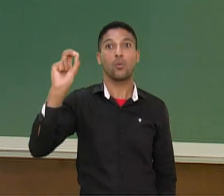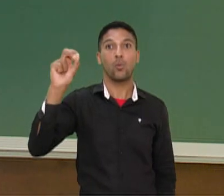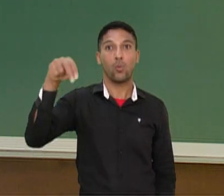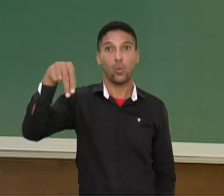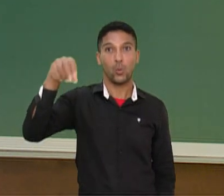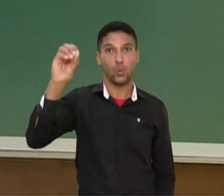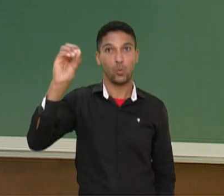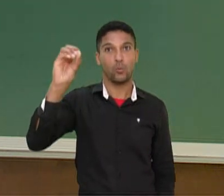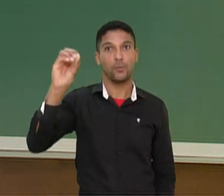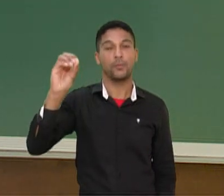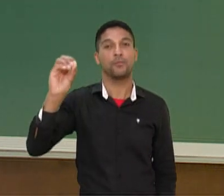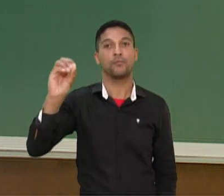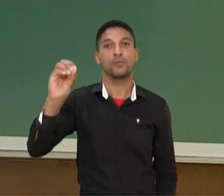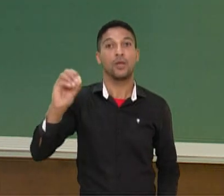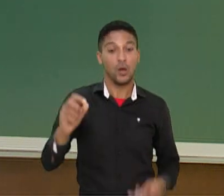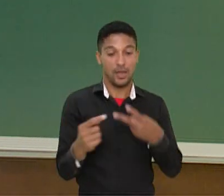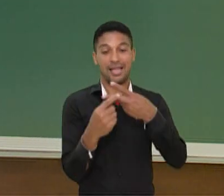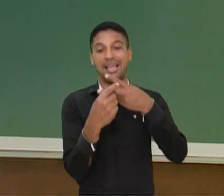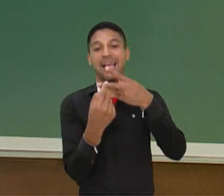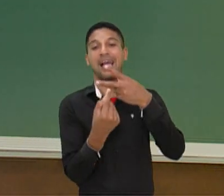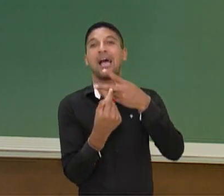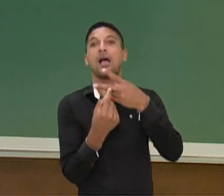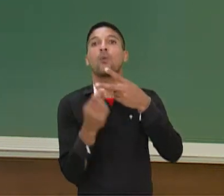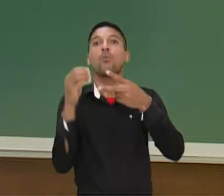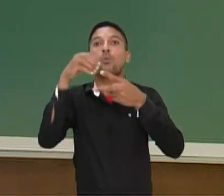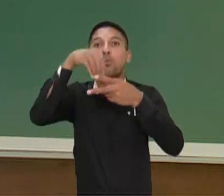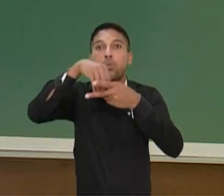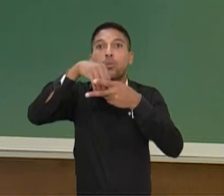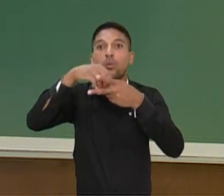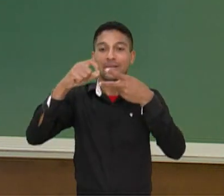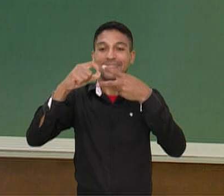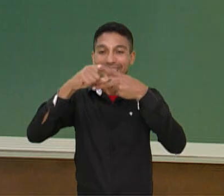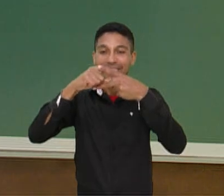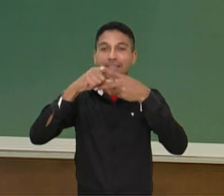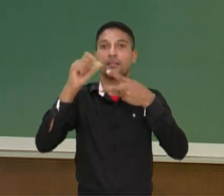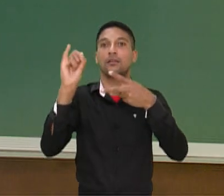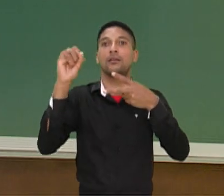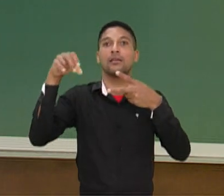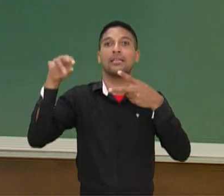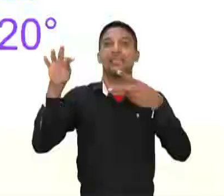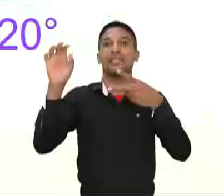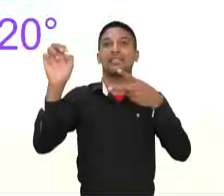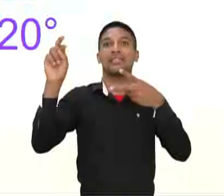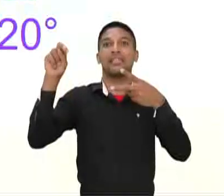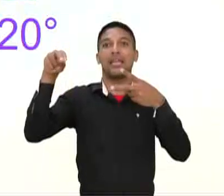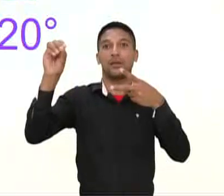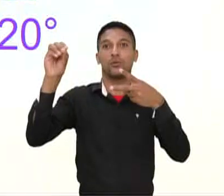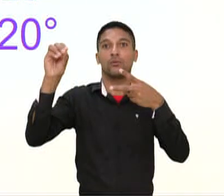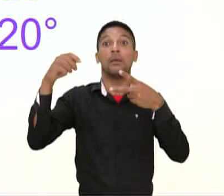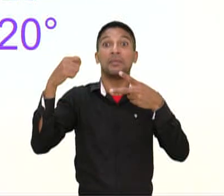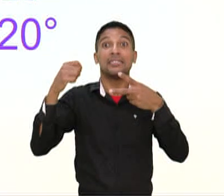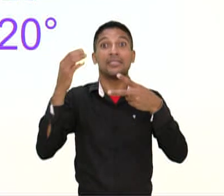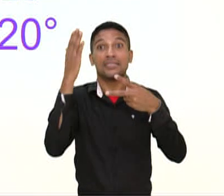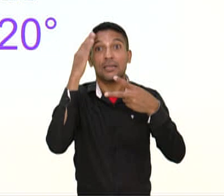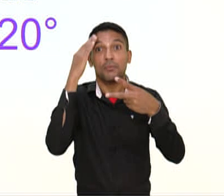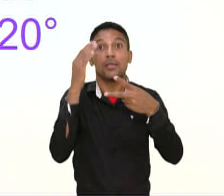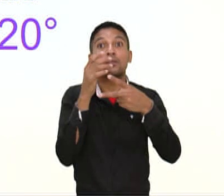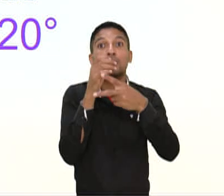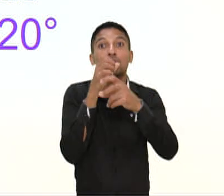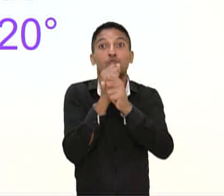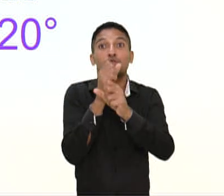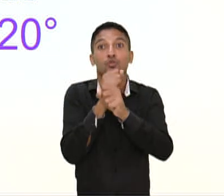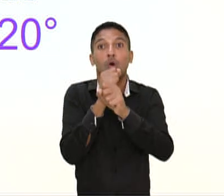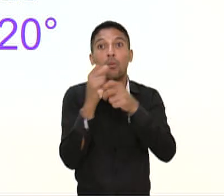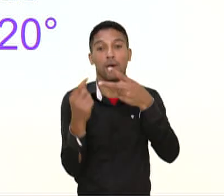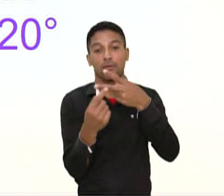a soma desses ângulos internos, porque eu estou trabalhando com todos eles, tá bom? Então, a gente parte desse princípio.